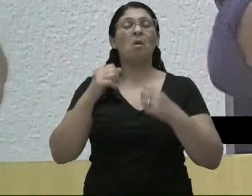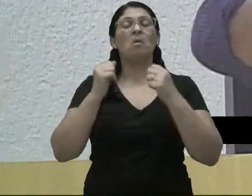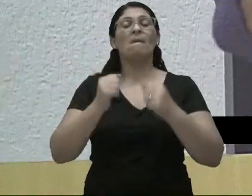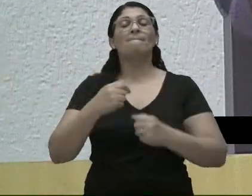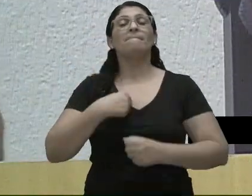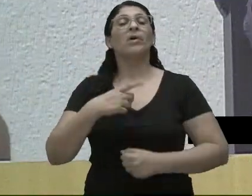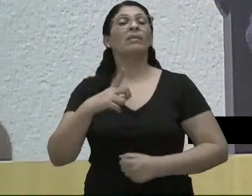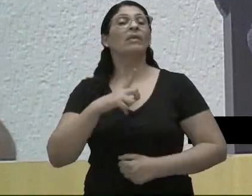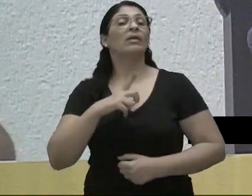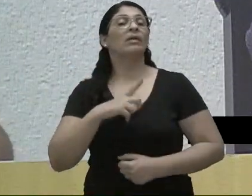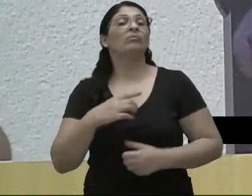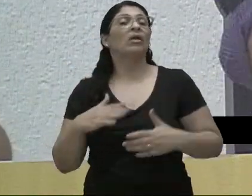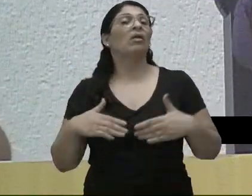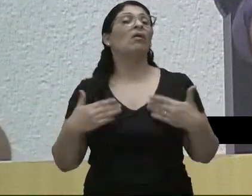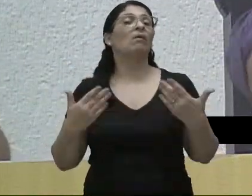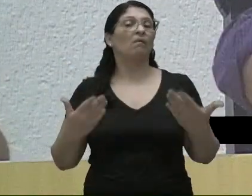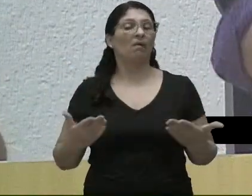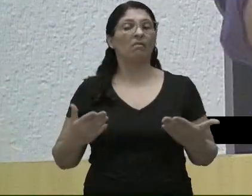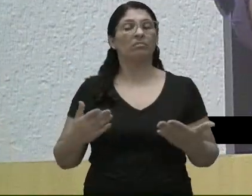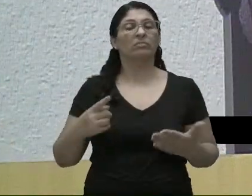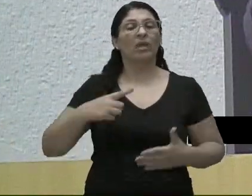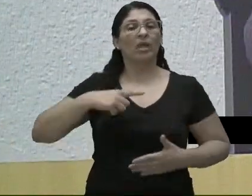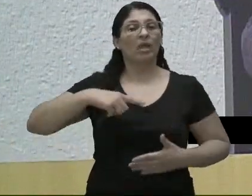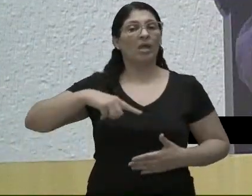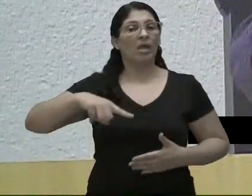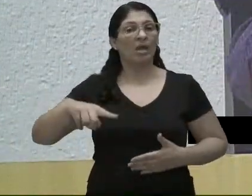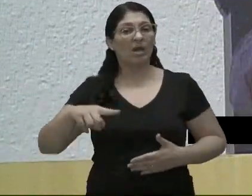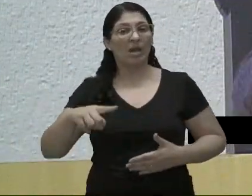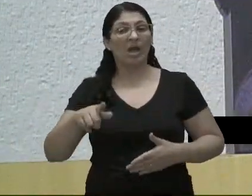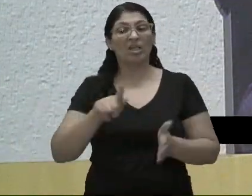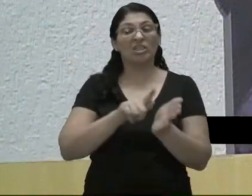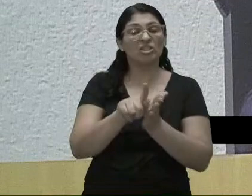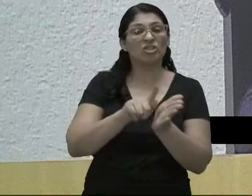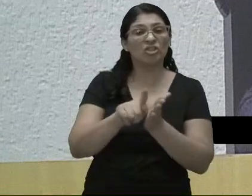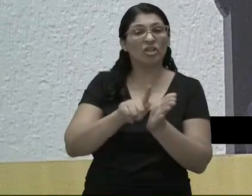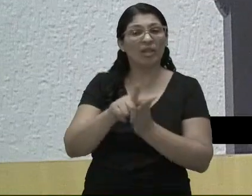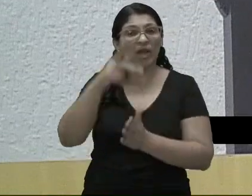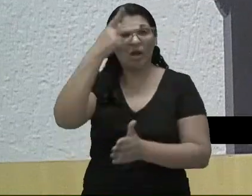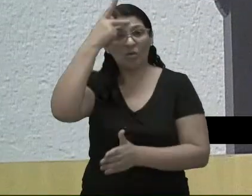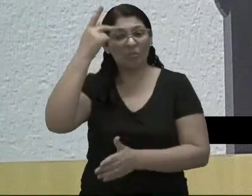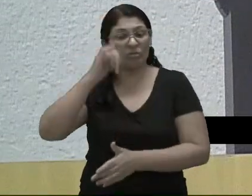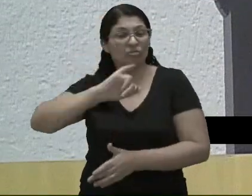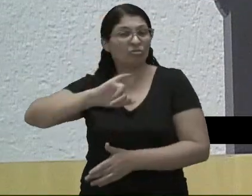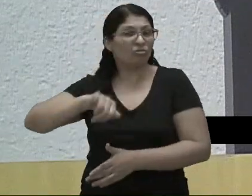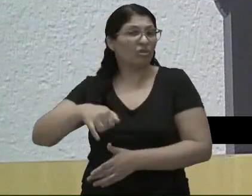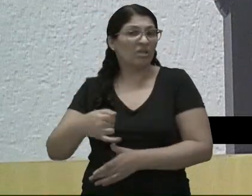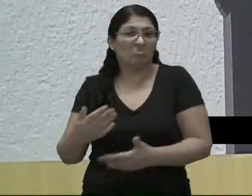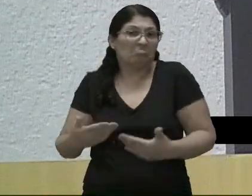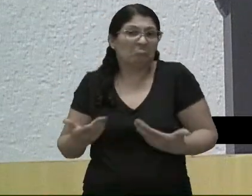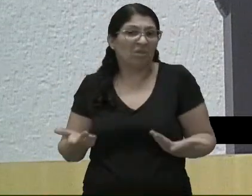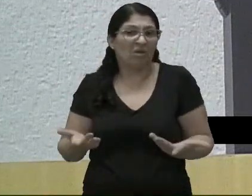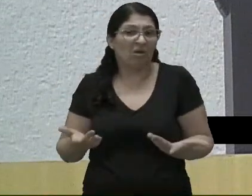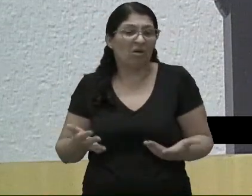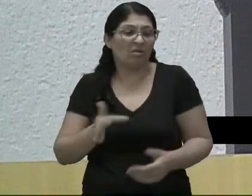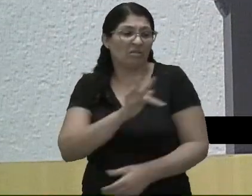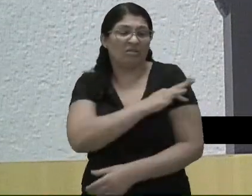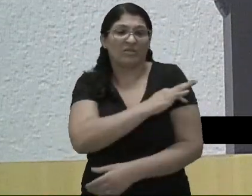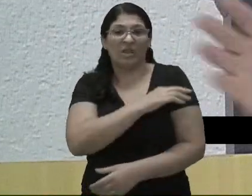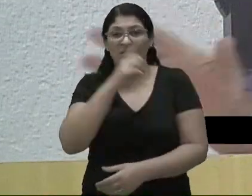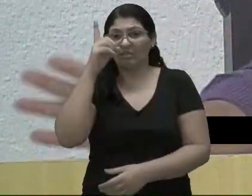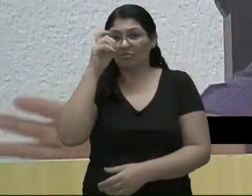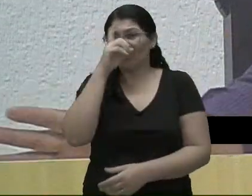ir até uma pessoa jurídica e ir lá questionar? Então, fica essa questão de fiscalização para